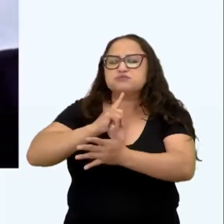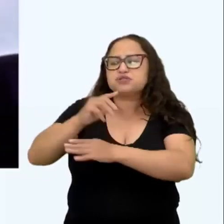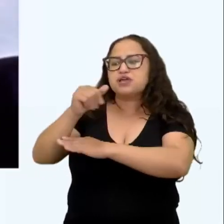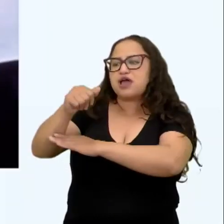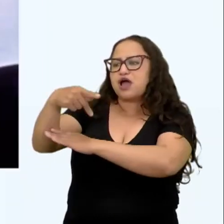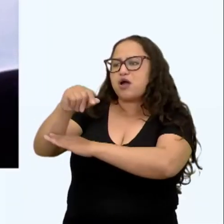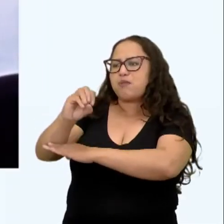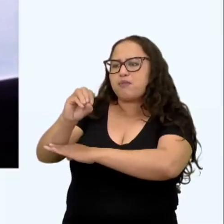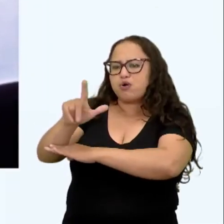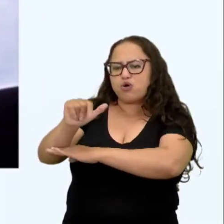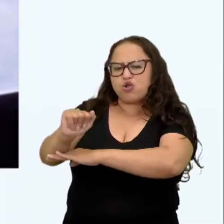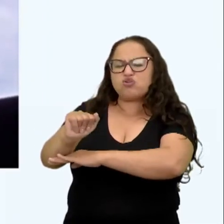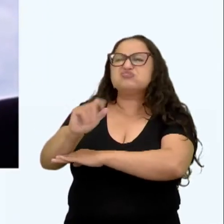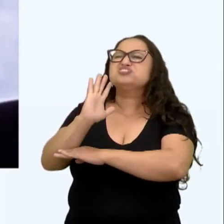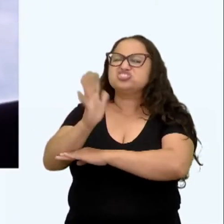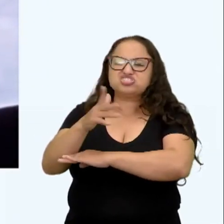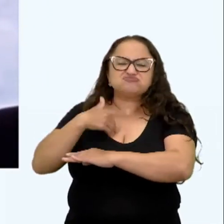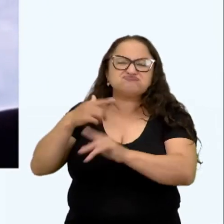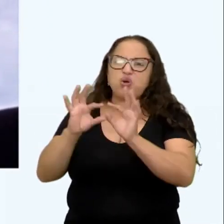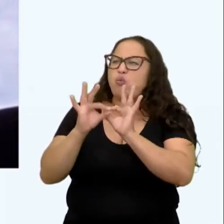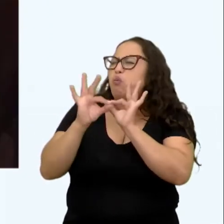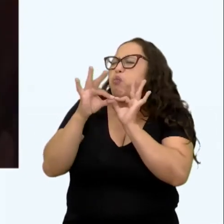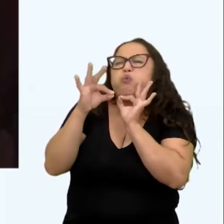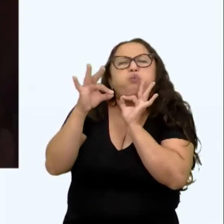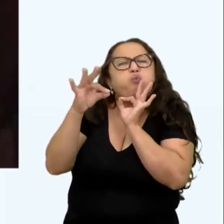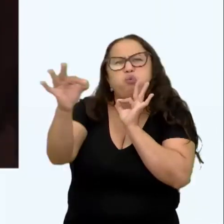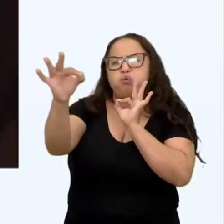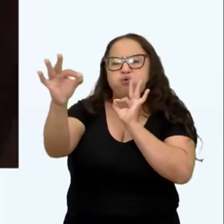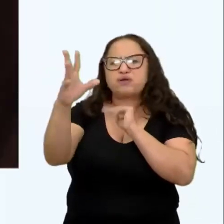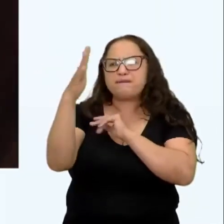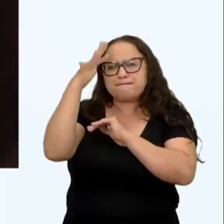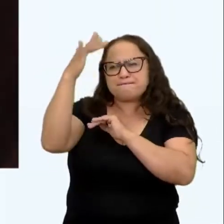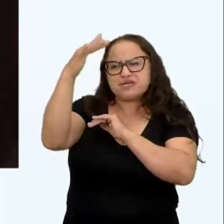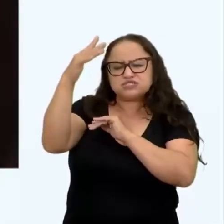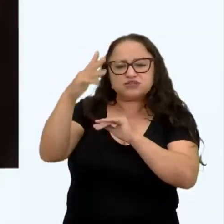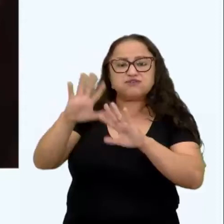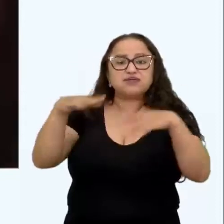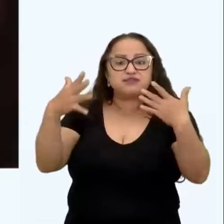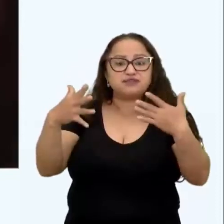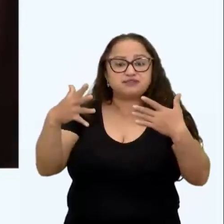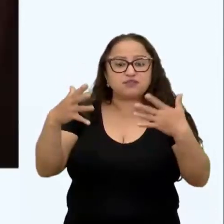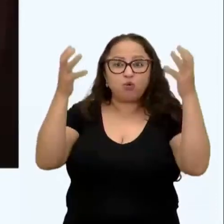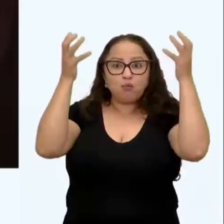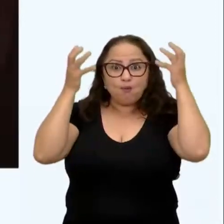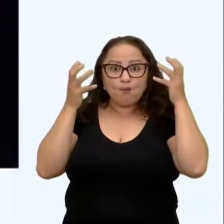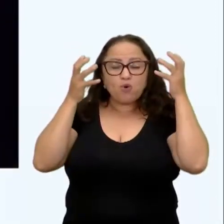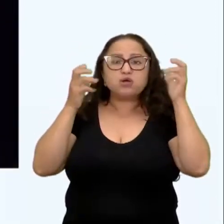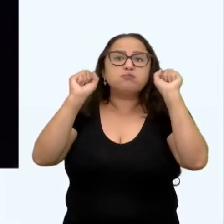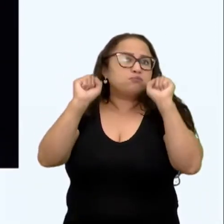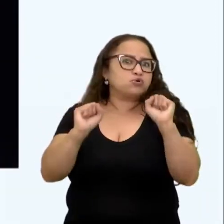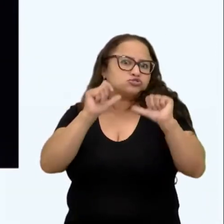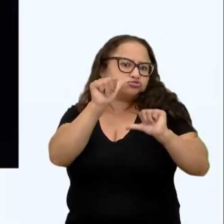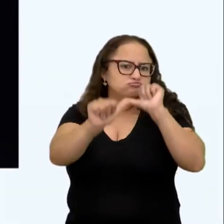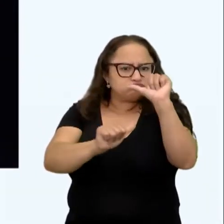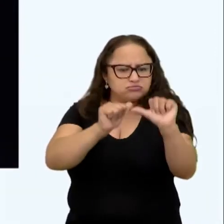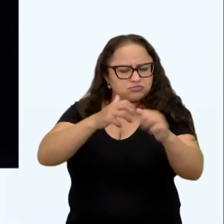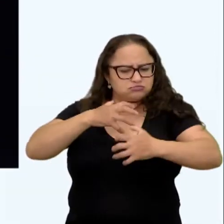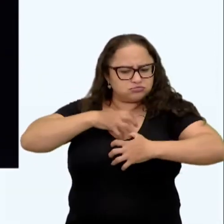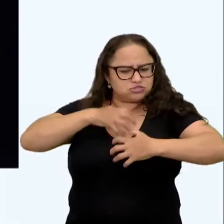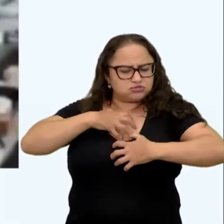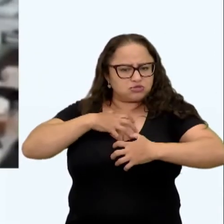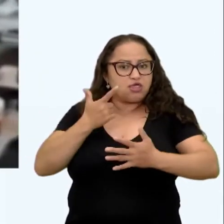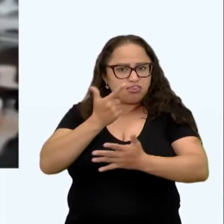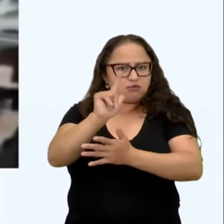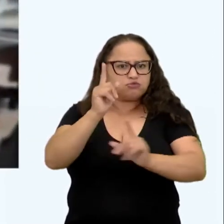Apollo. Aquelas naves foram mais longe do que se imaginava e os astronautas poderiam estar em diferentes módulos. Ao mesmo tempo,